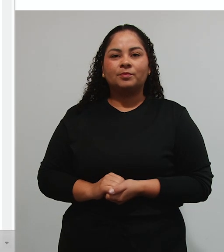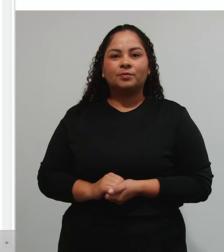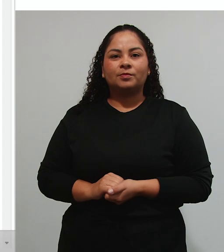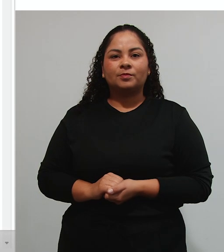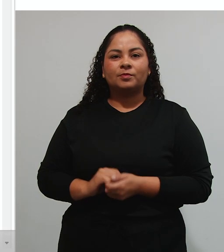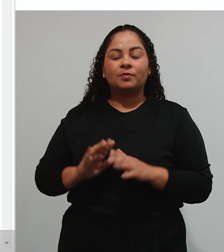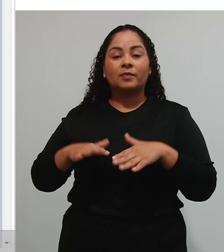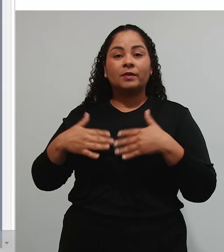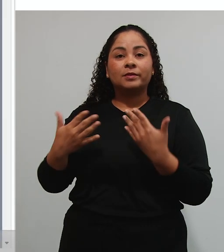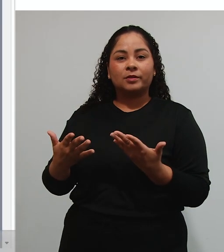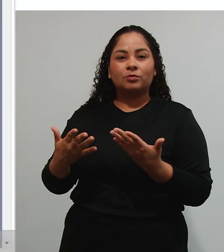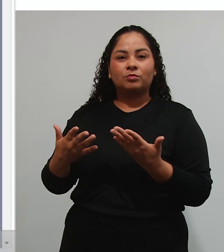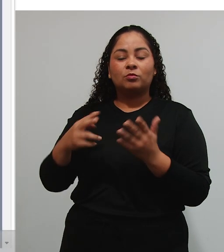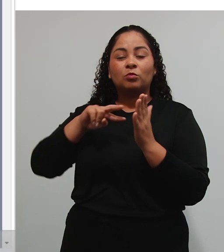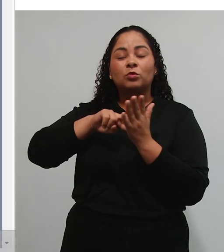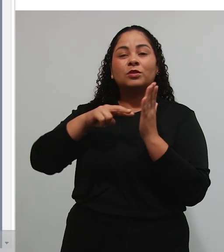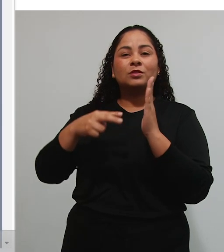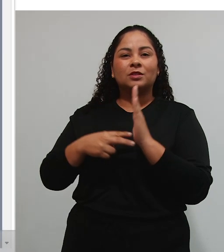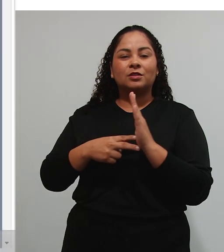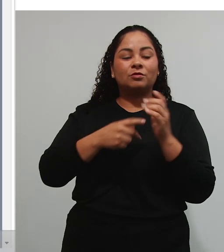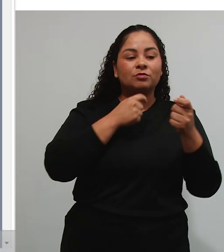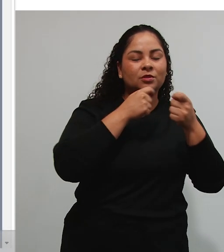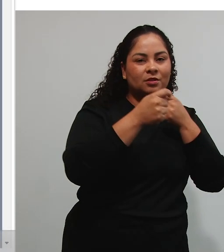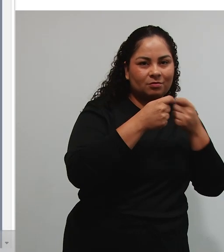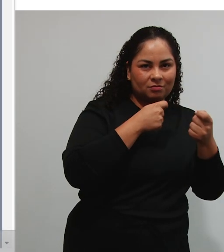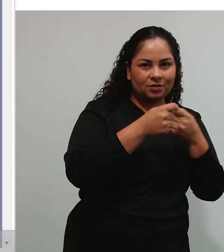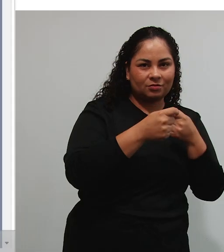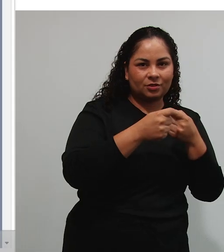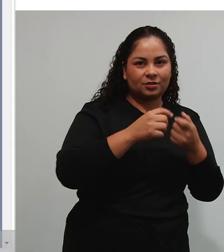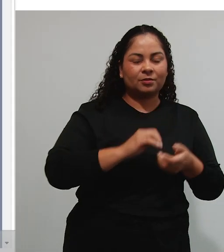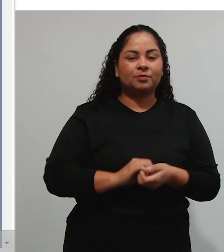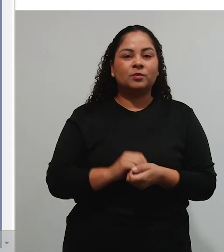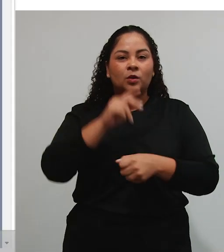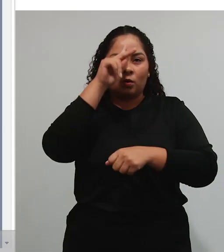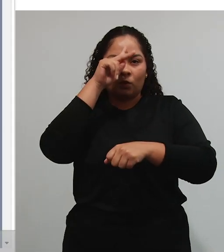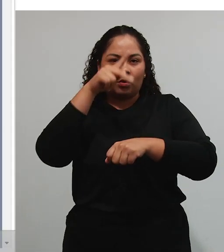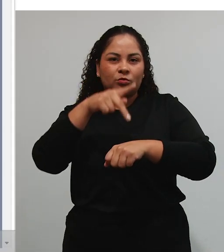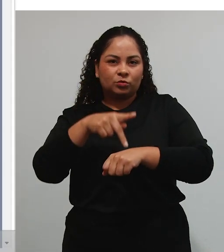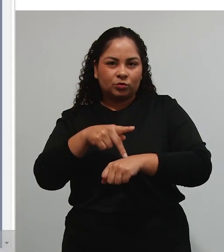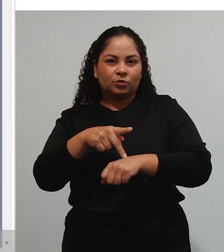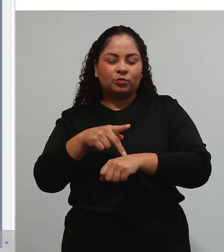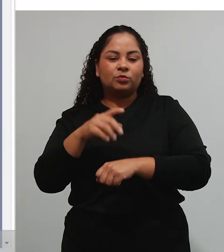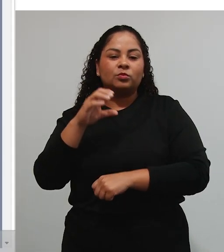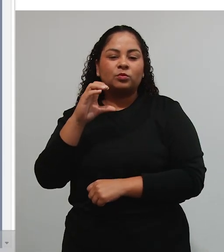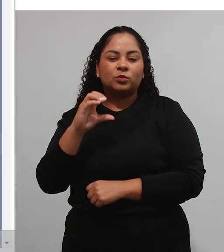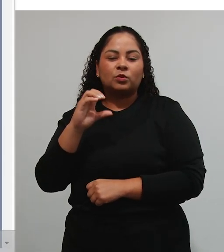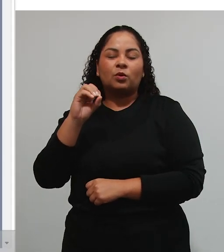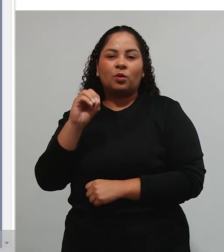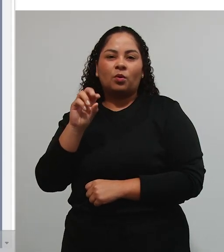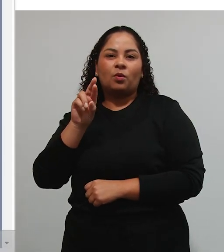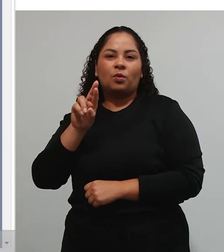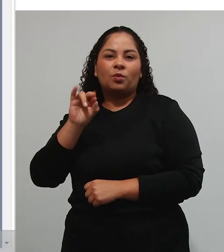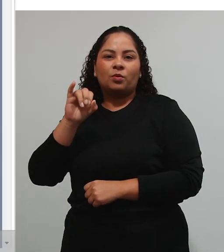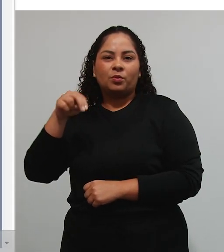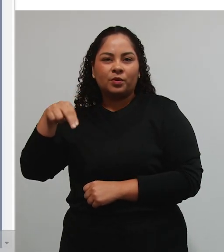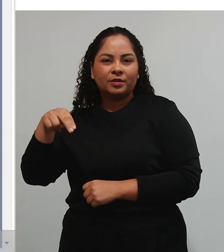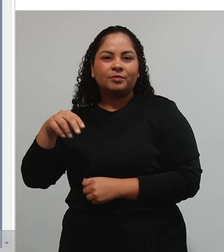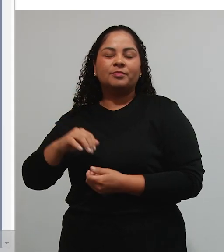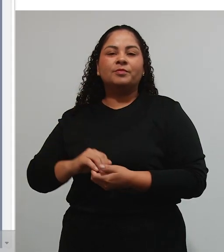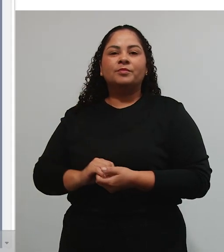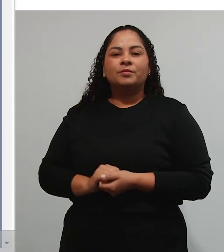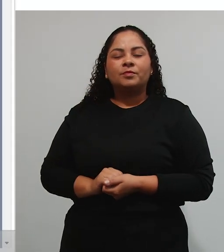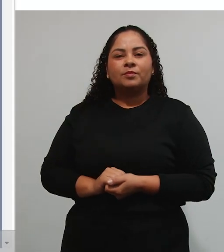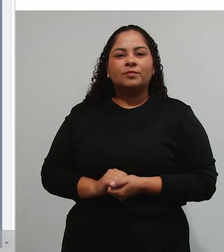Bom, então entrevista e diálogo, o que é? Nas palavras de Cohen, Mannion e Morrison,